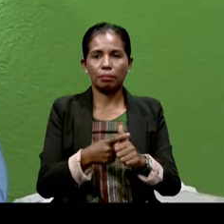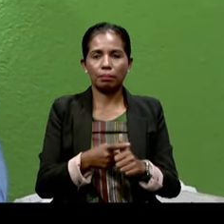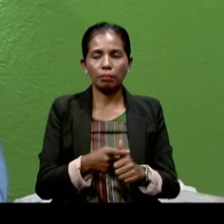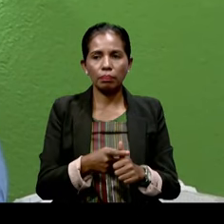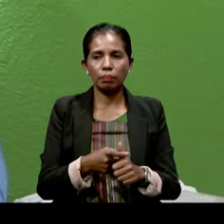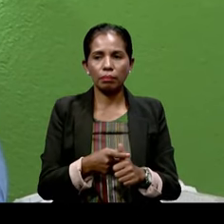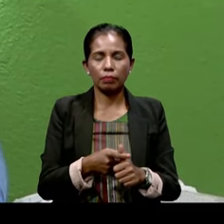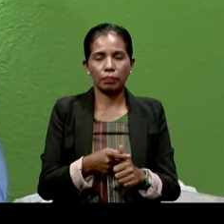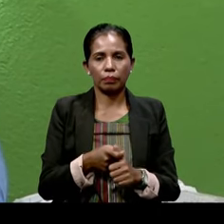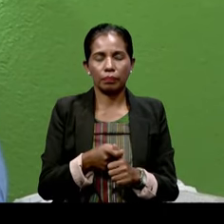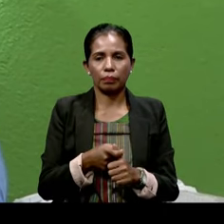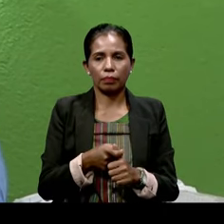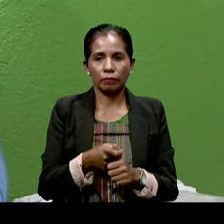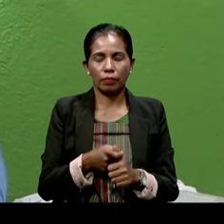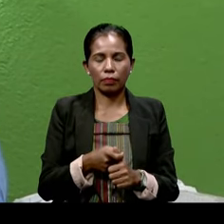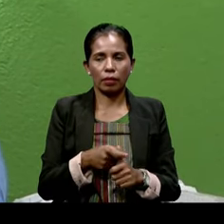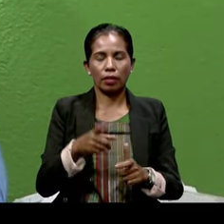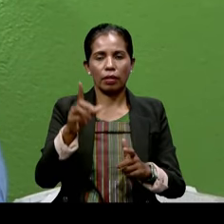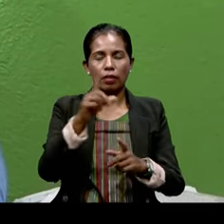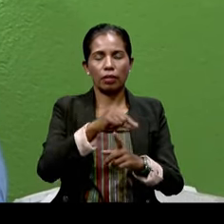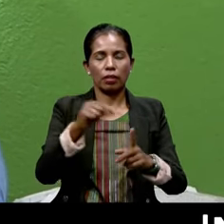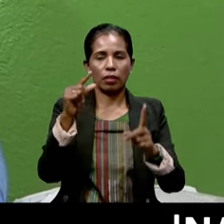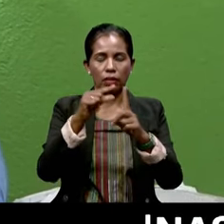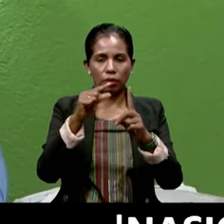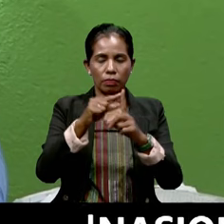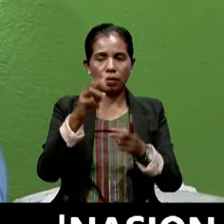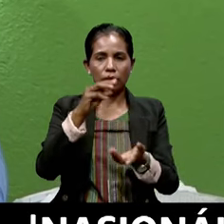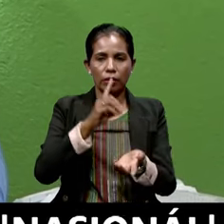ia terminologia médica ne ite bolu na